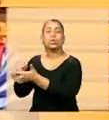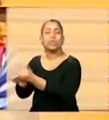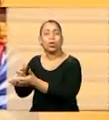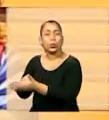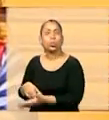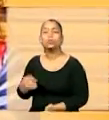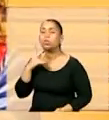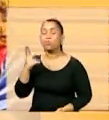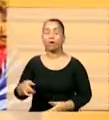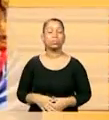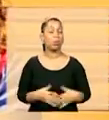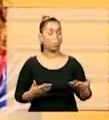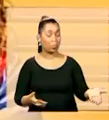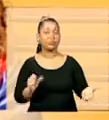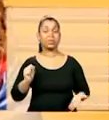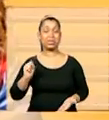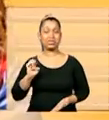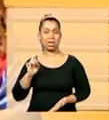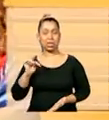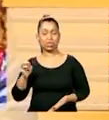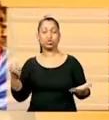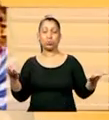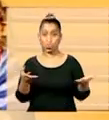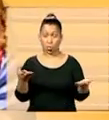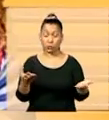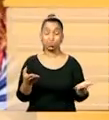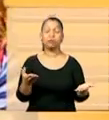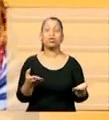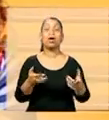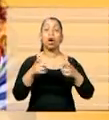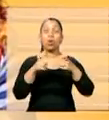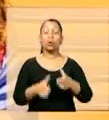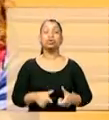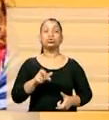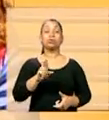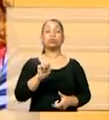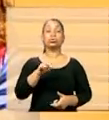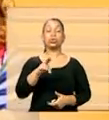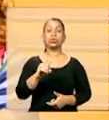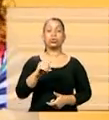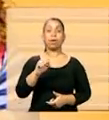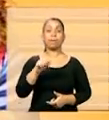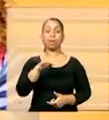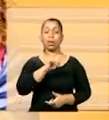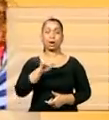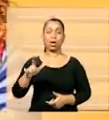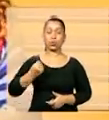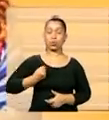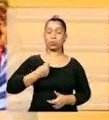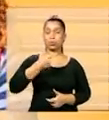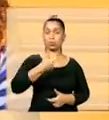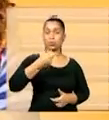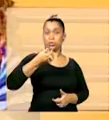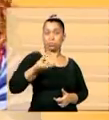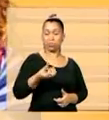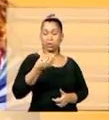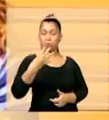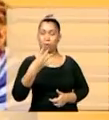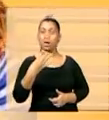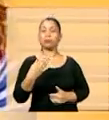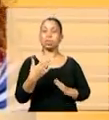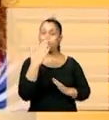está localizado na Rua Antonino do Amaral Vieira, número 264, fica bem em frente à Igreja da Santa Cruz.